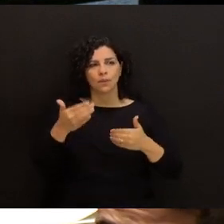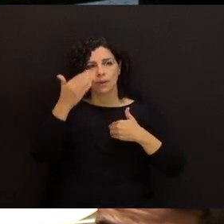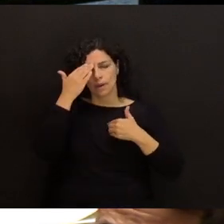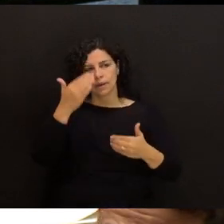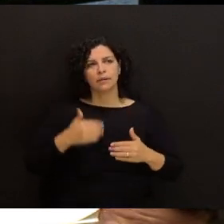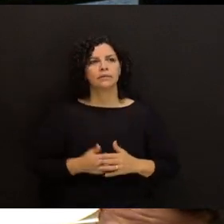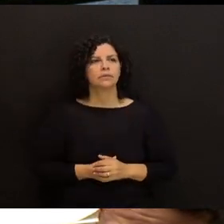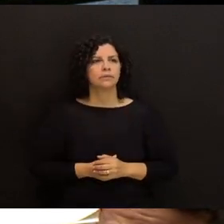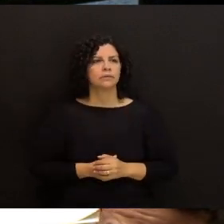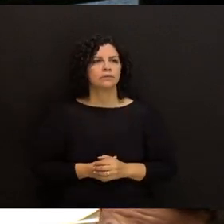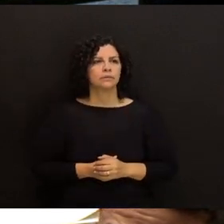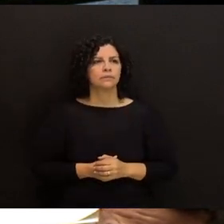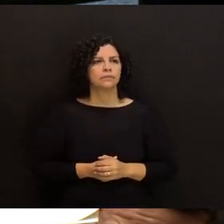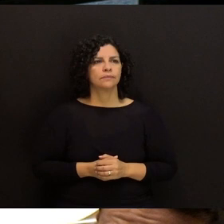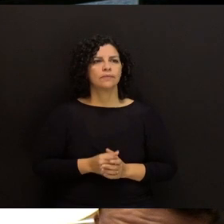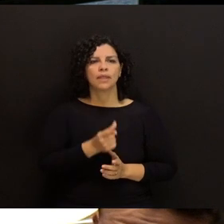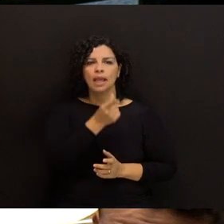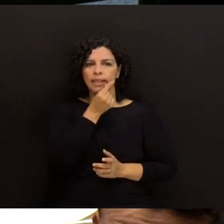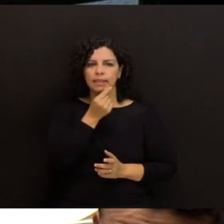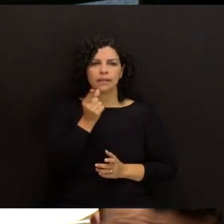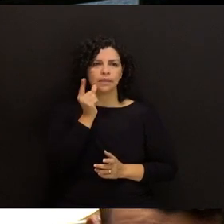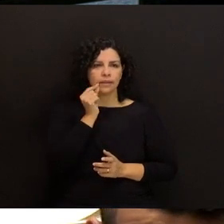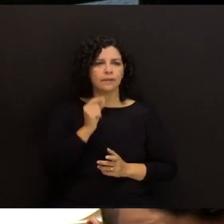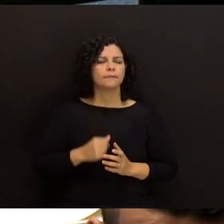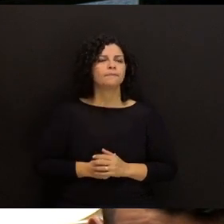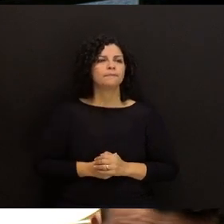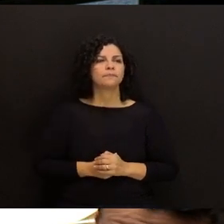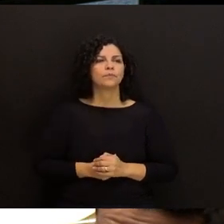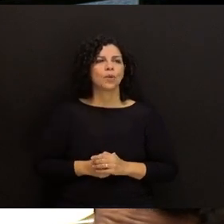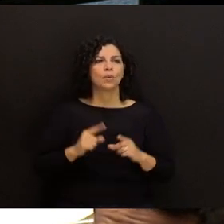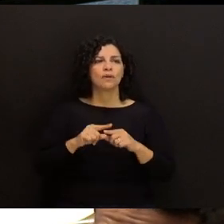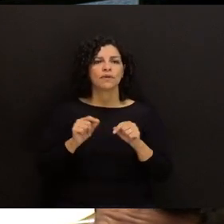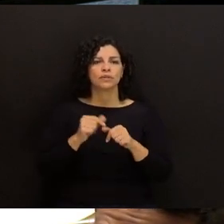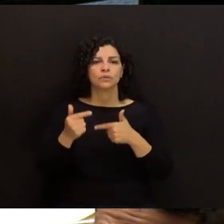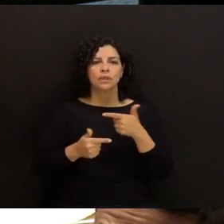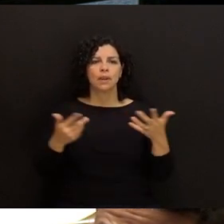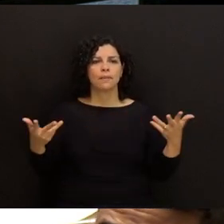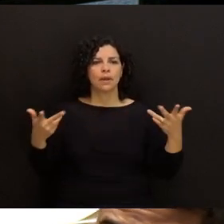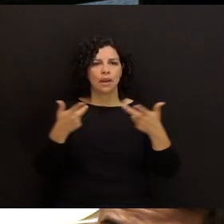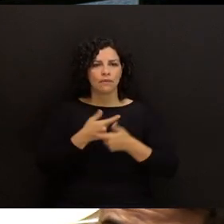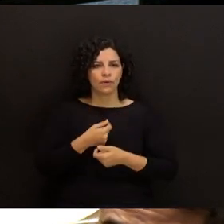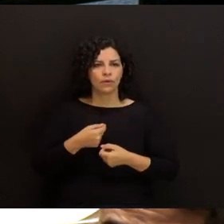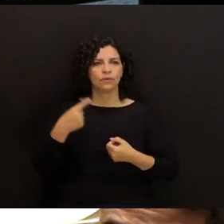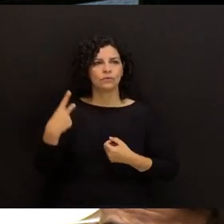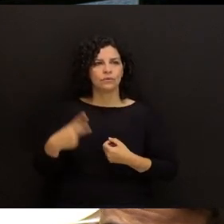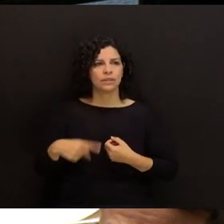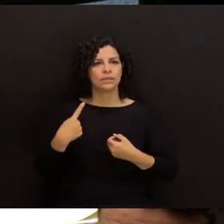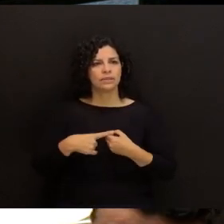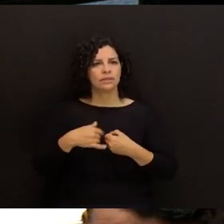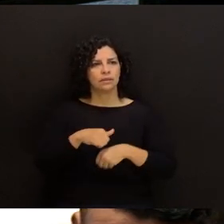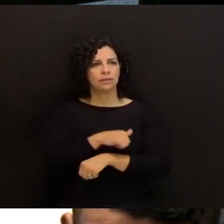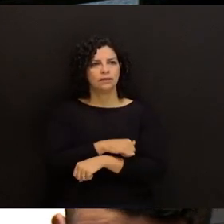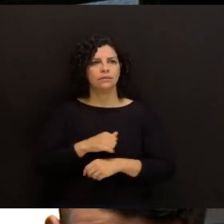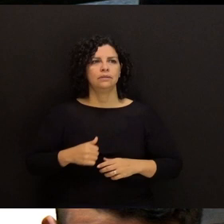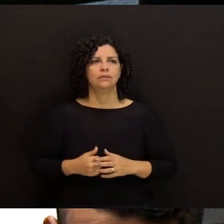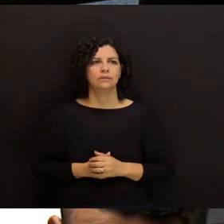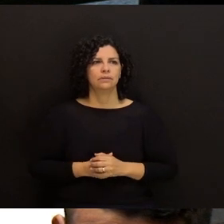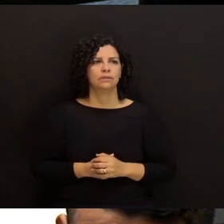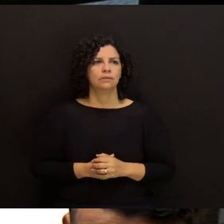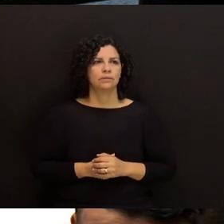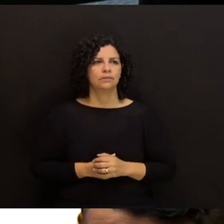agradecer a prefeita pelo belíssimo trabalho que vem desenvolvendo em São José dos Pinhais